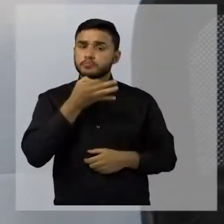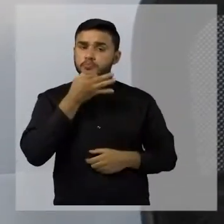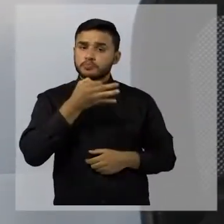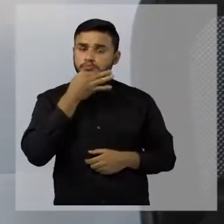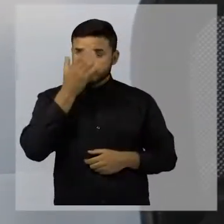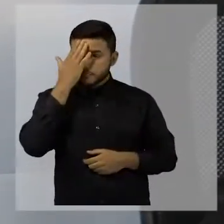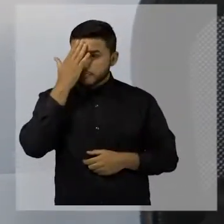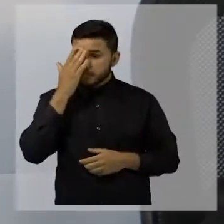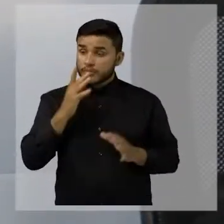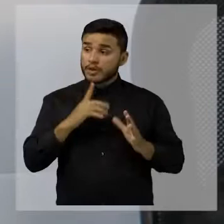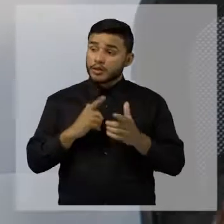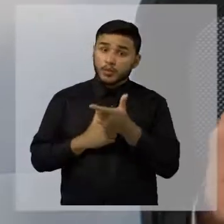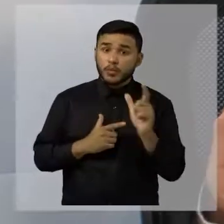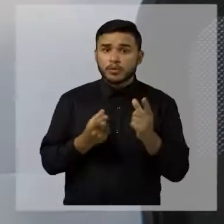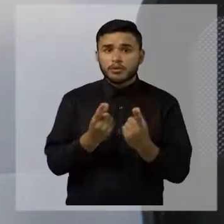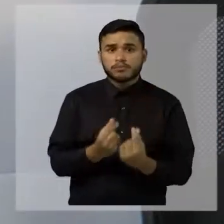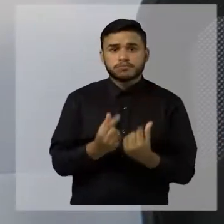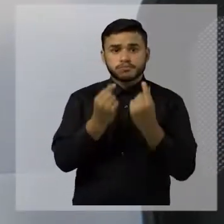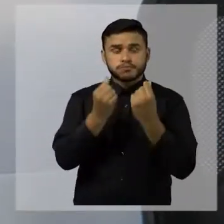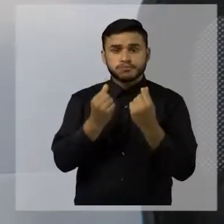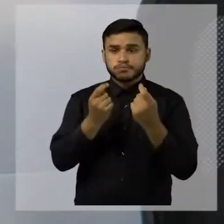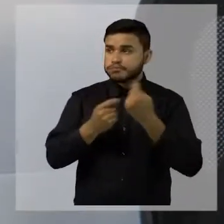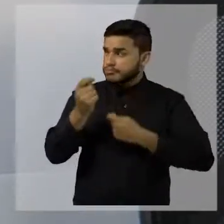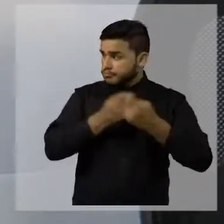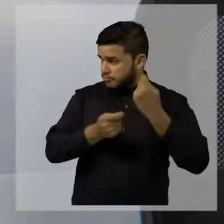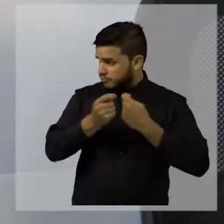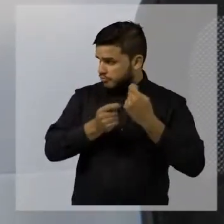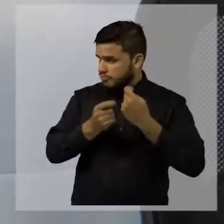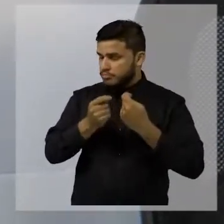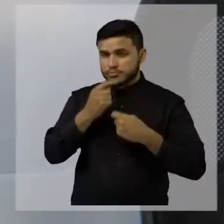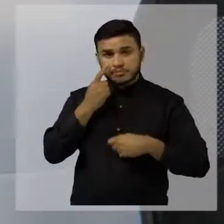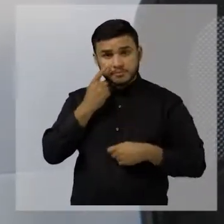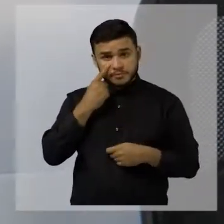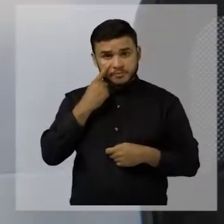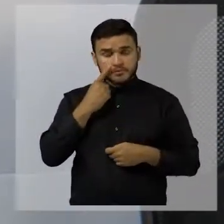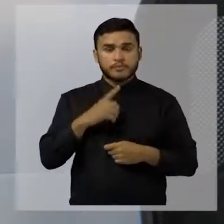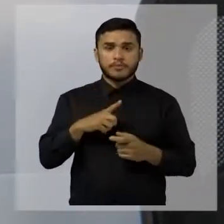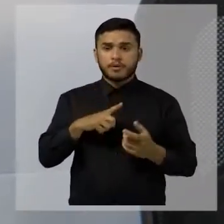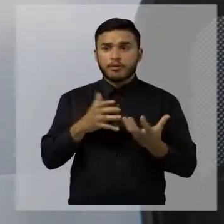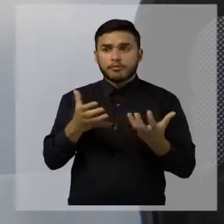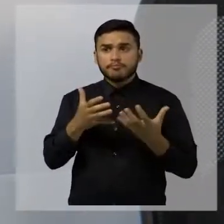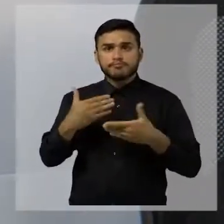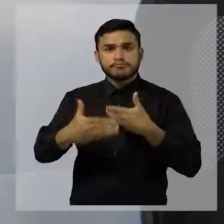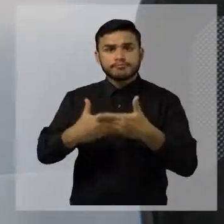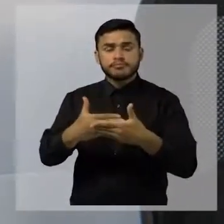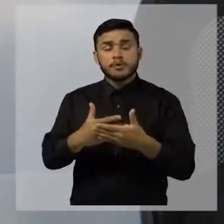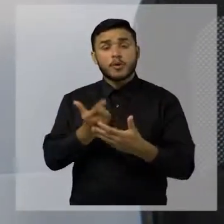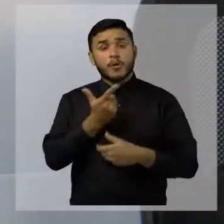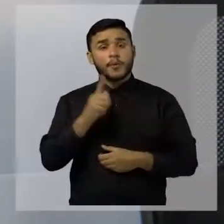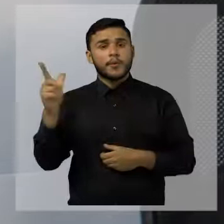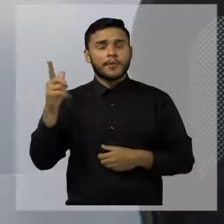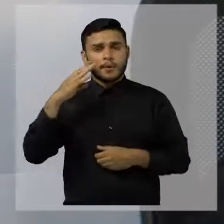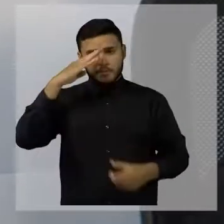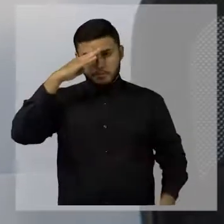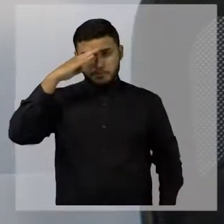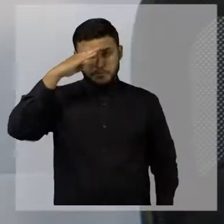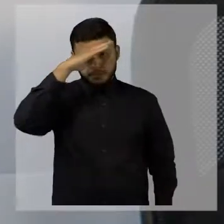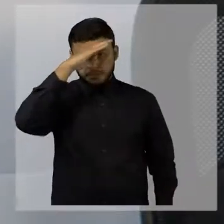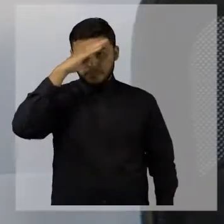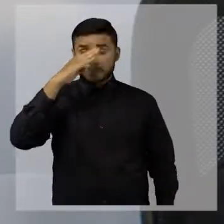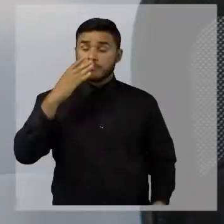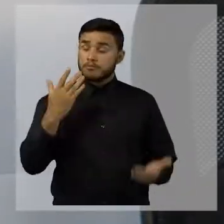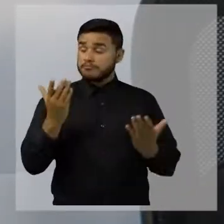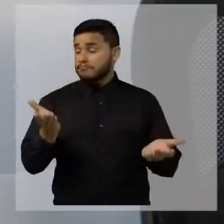ao processo. E do outro lado, Paulo, quando você menos espera, você vê um presidente Jair